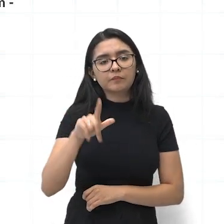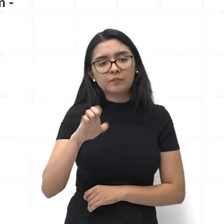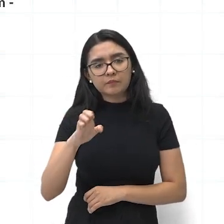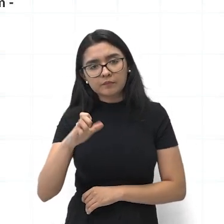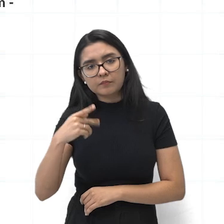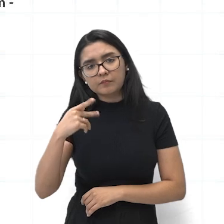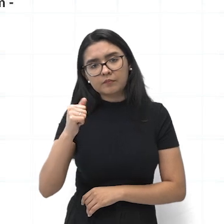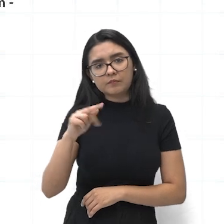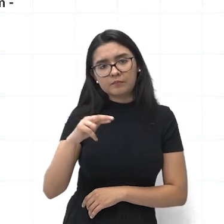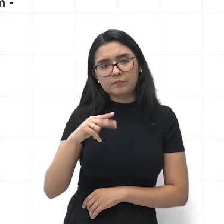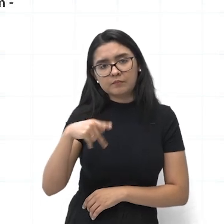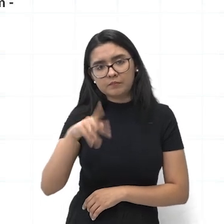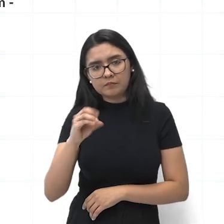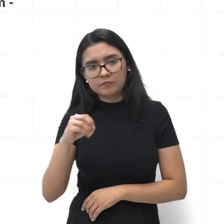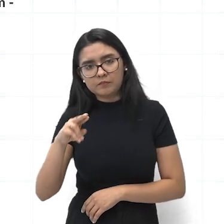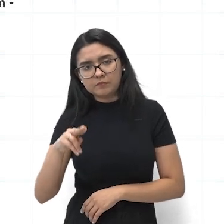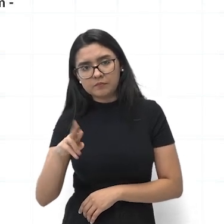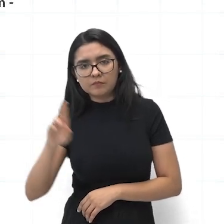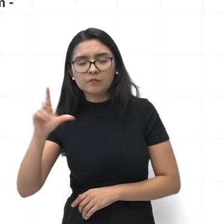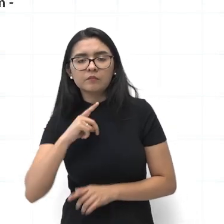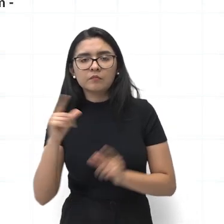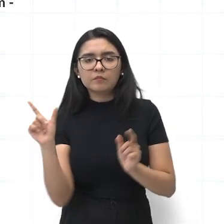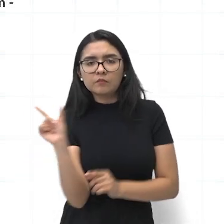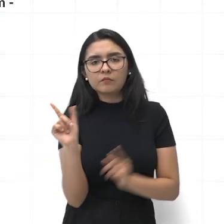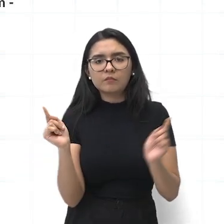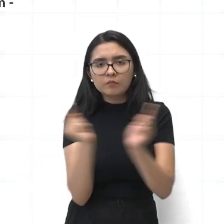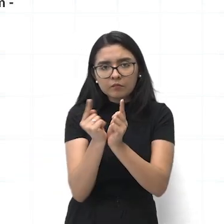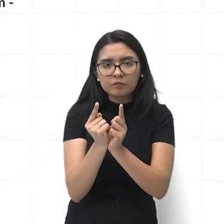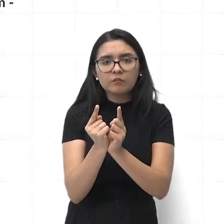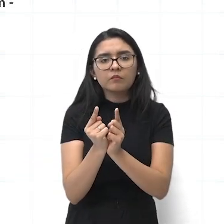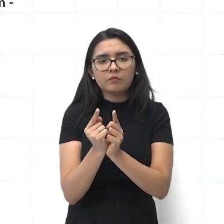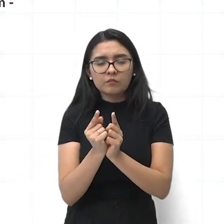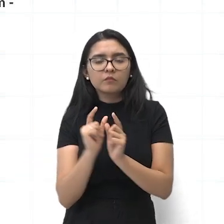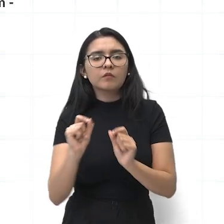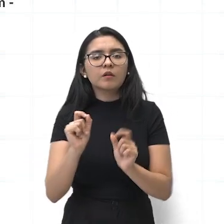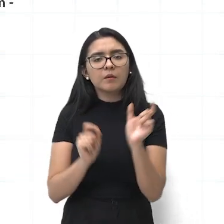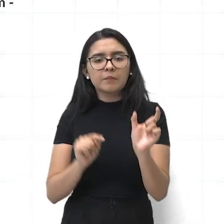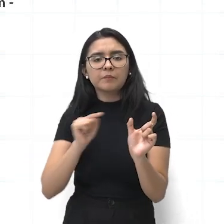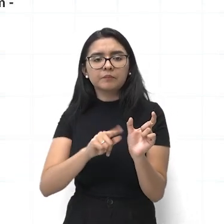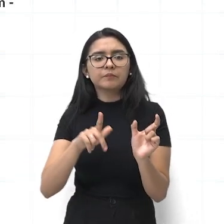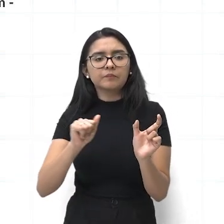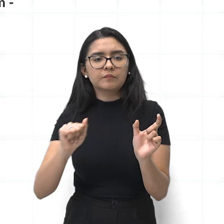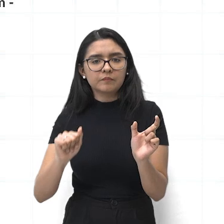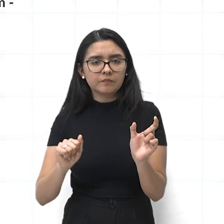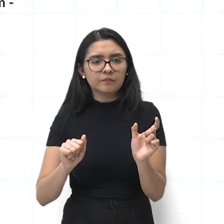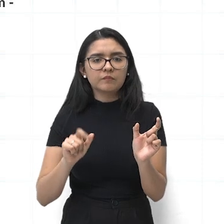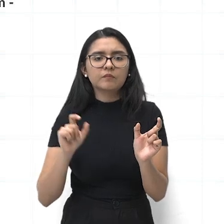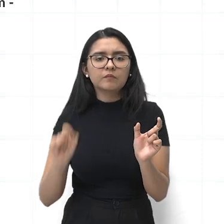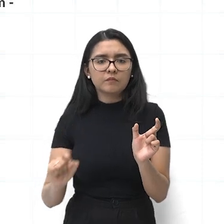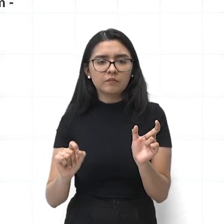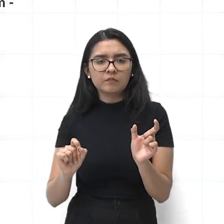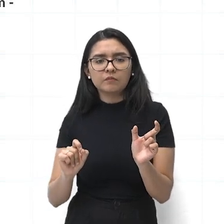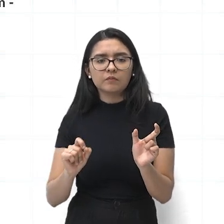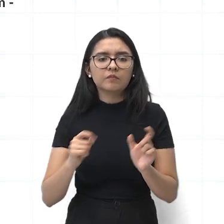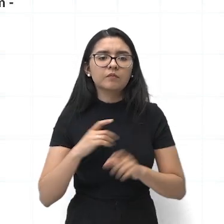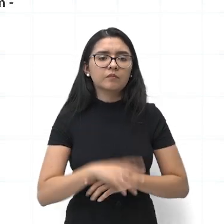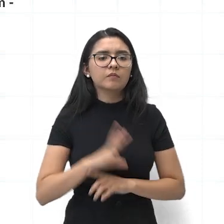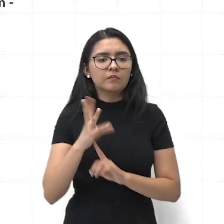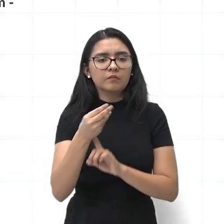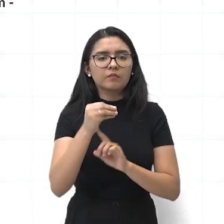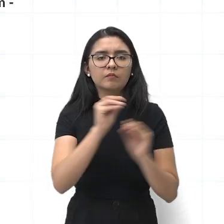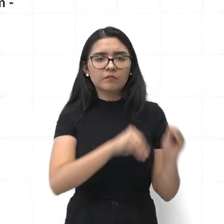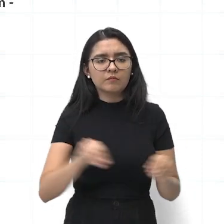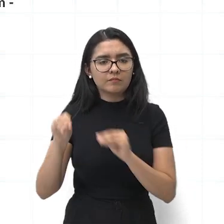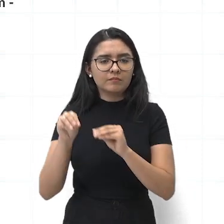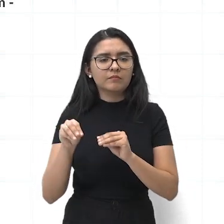que é uma supressão, aí, uma aglutinação da palavra l'art du déplacement, a arte do